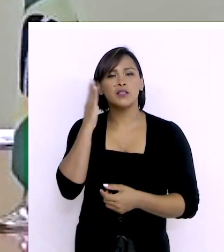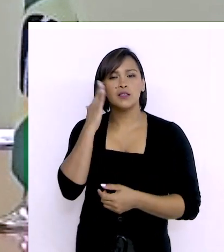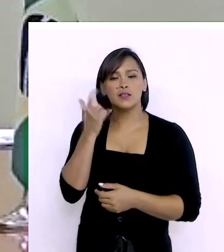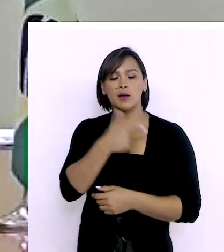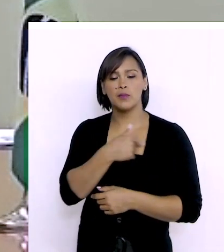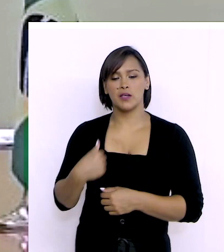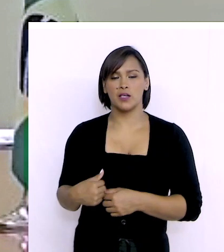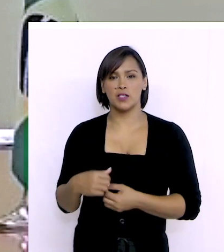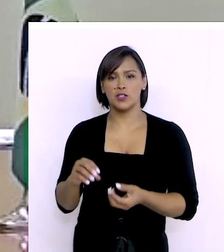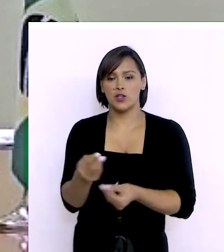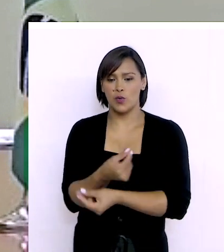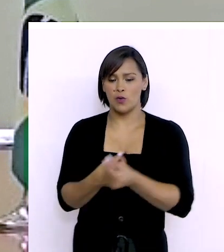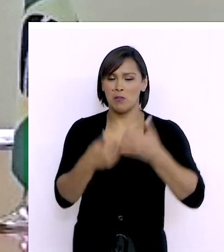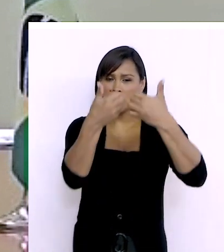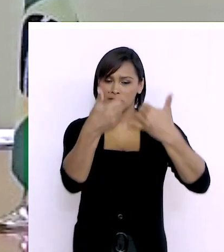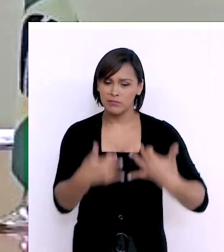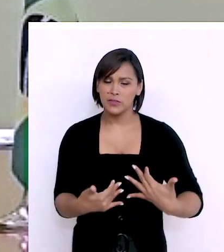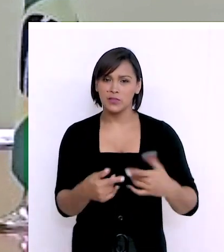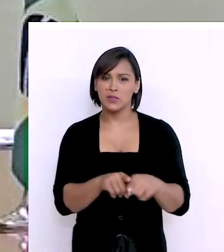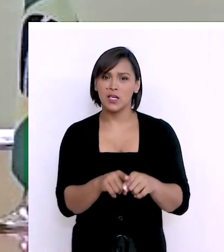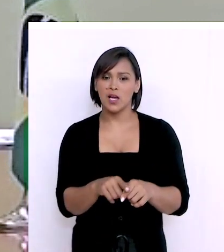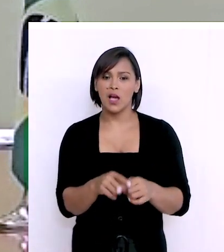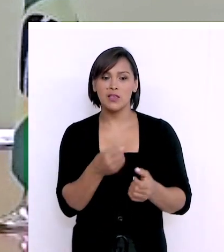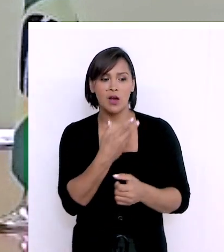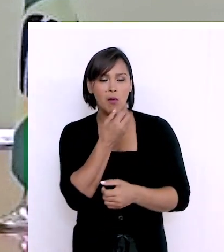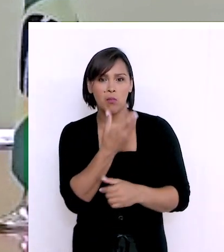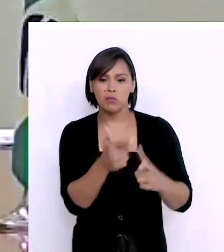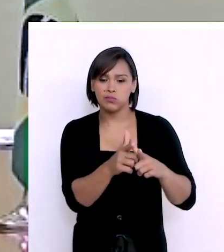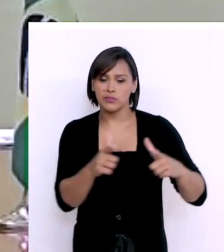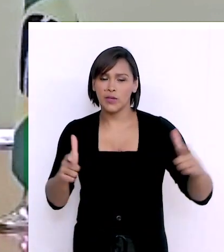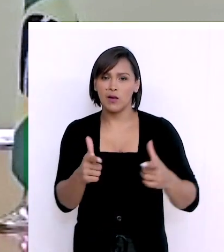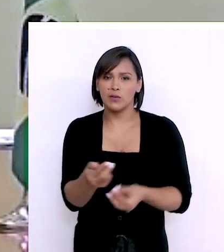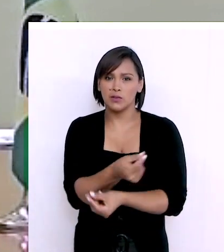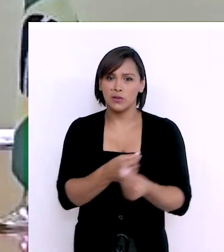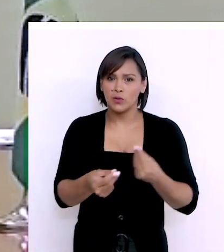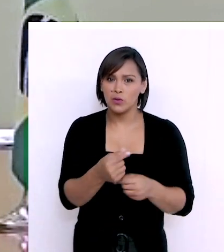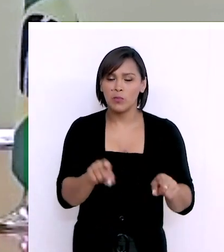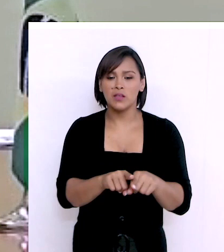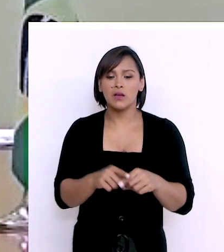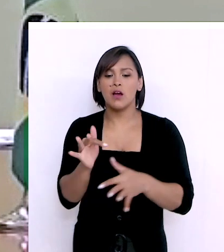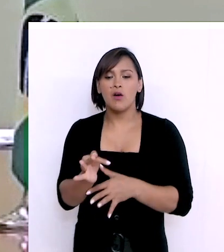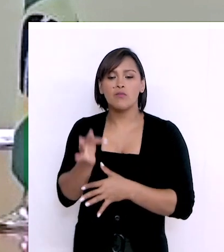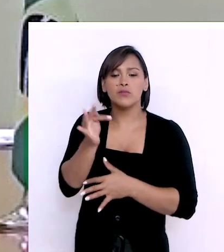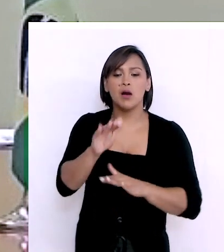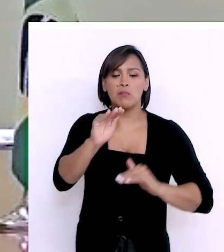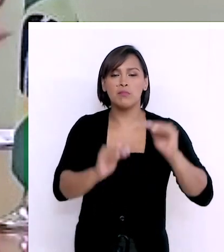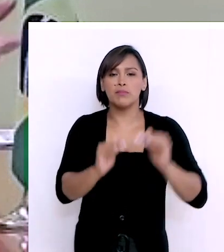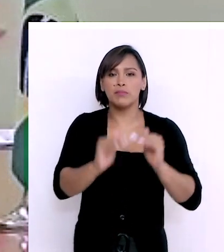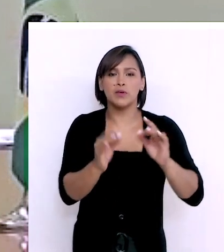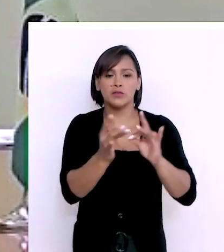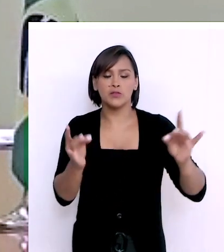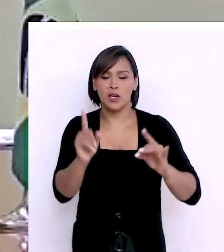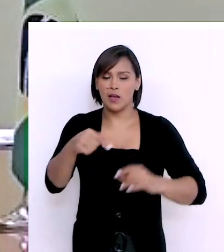comércio é explicado de forma diretamente proporcional ao tamanho das economias e de forma inversamente proporcional pela distância. E a China